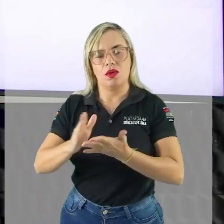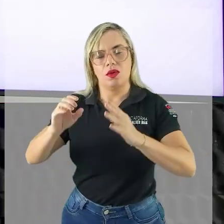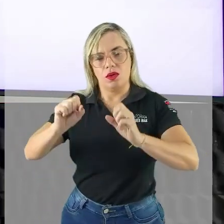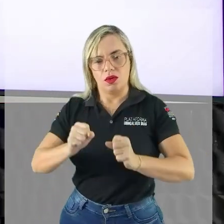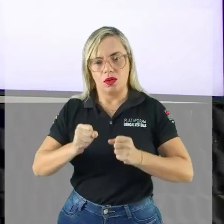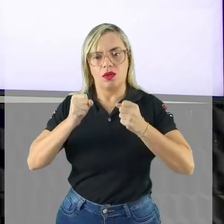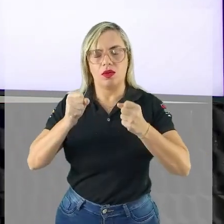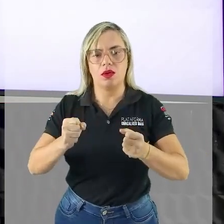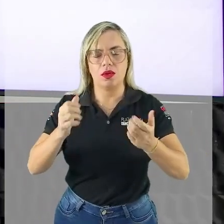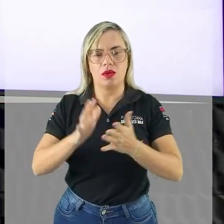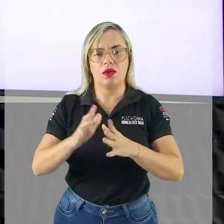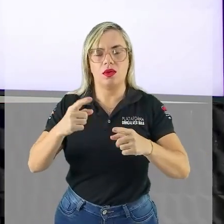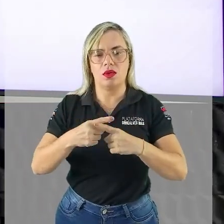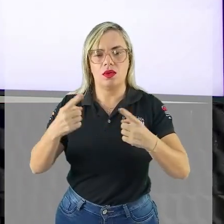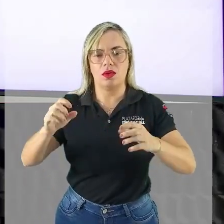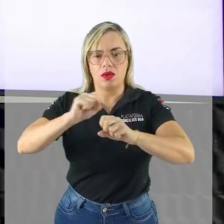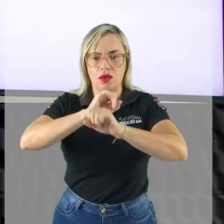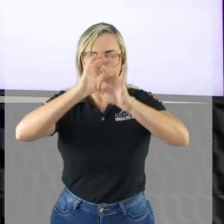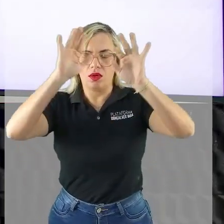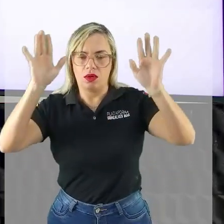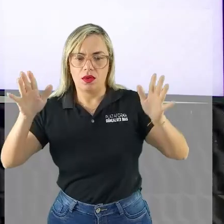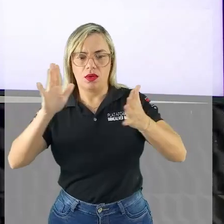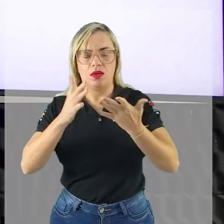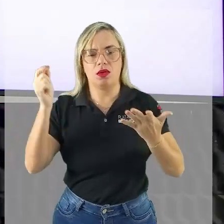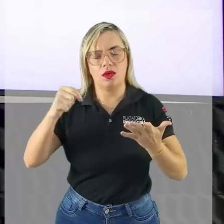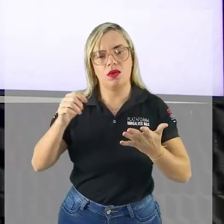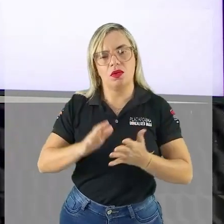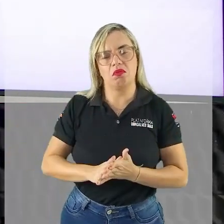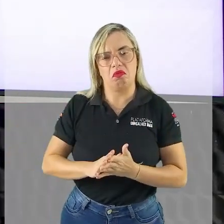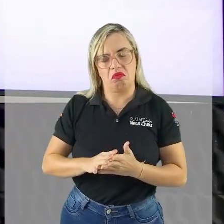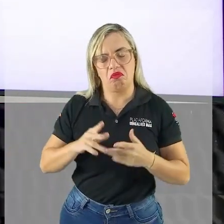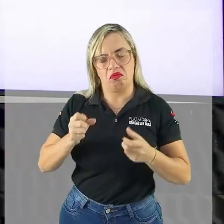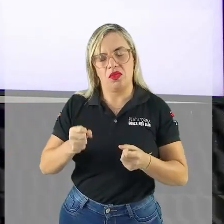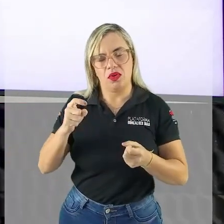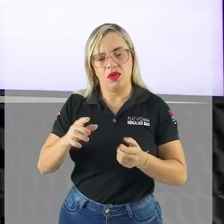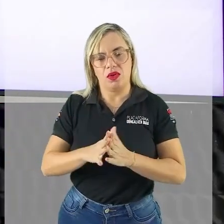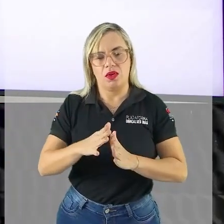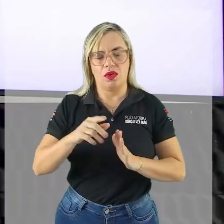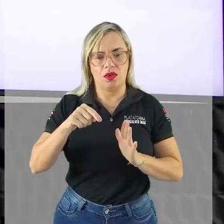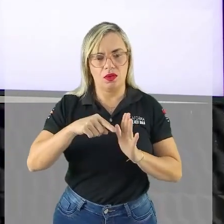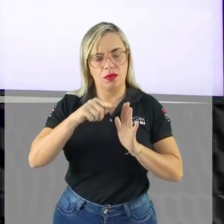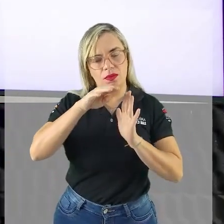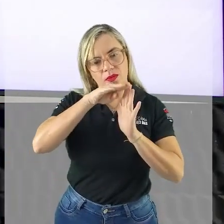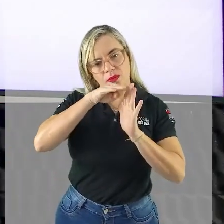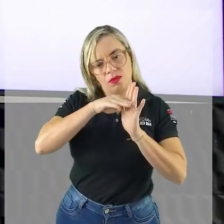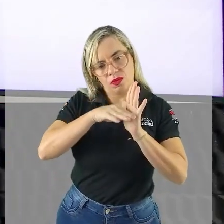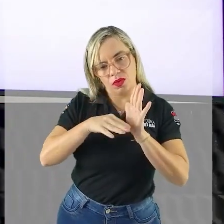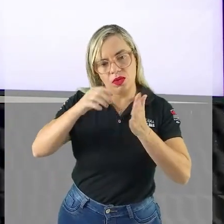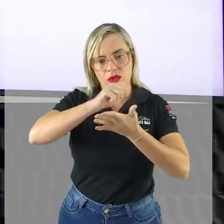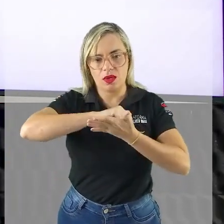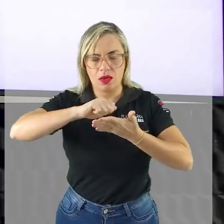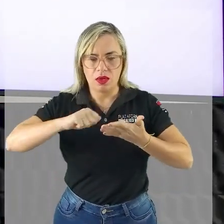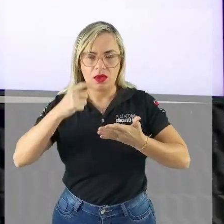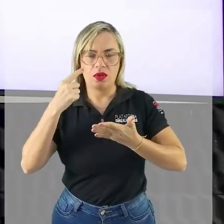possibilidades, tá? Mais claras, mais concretas, de como garantir um bom repertório sociocultural. Vem